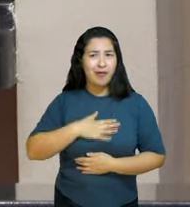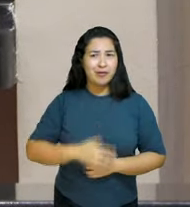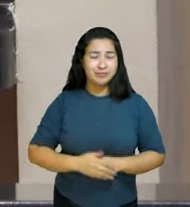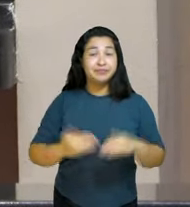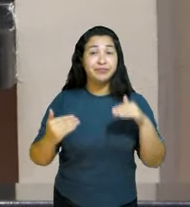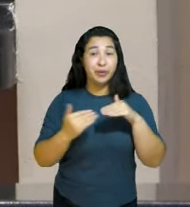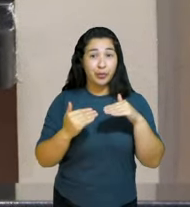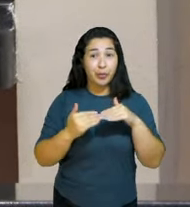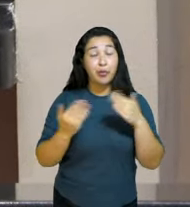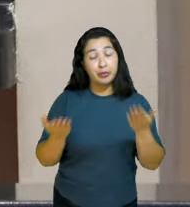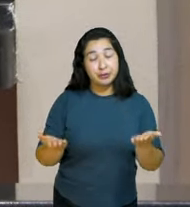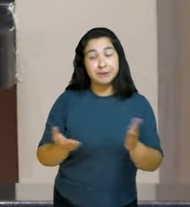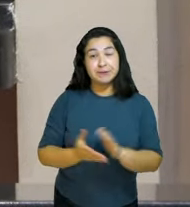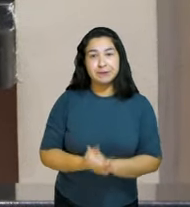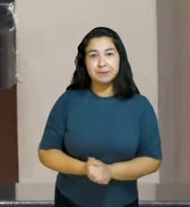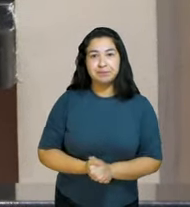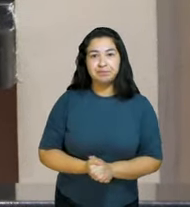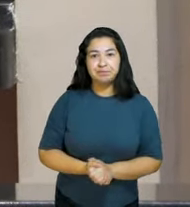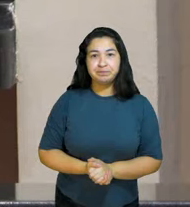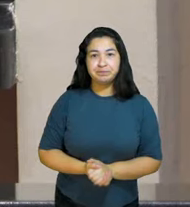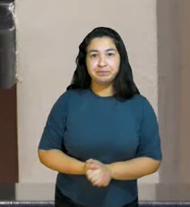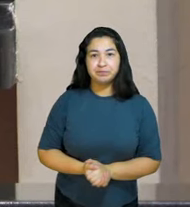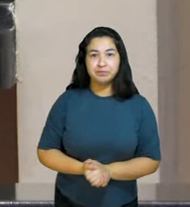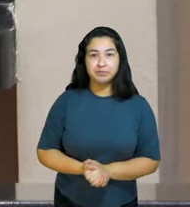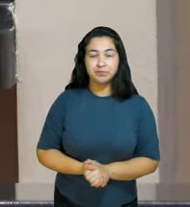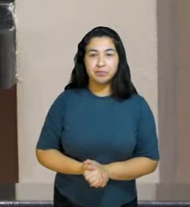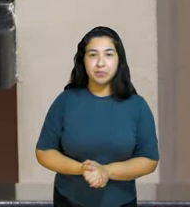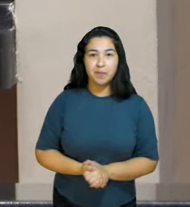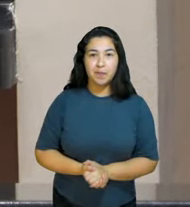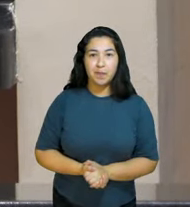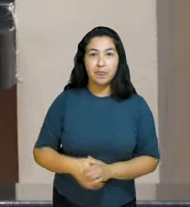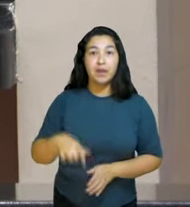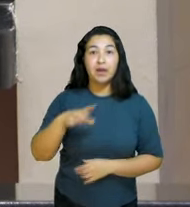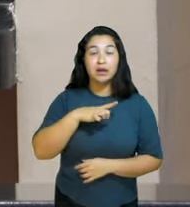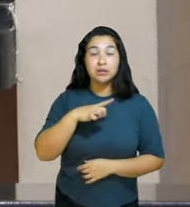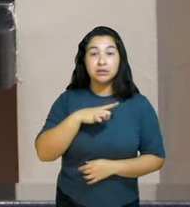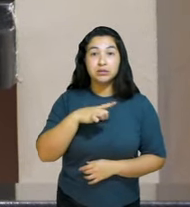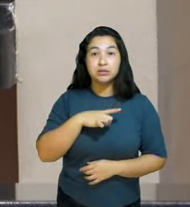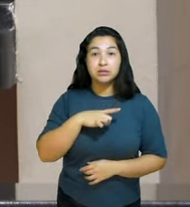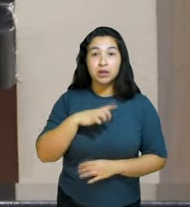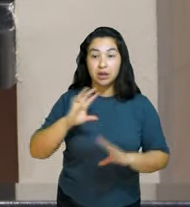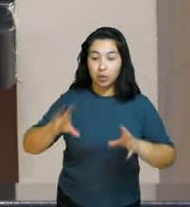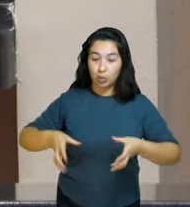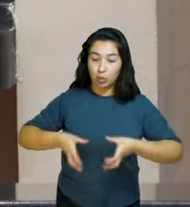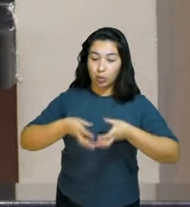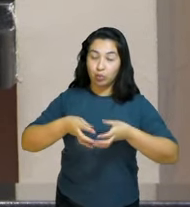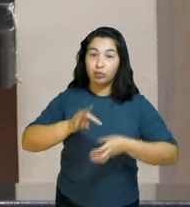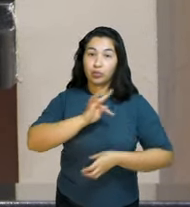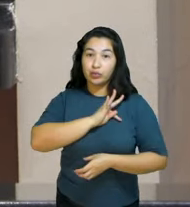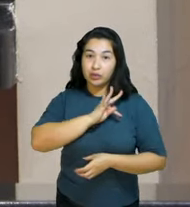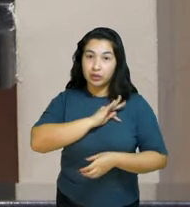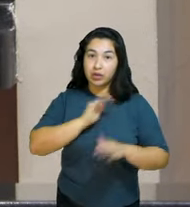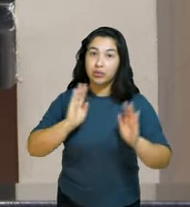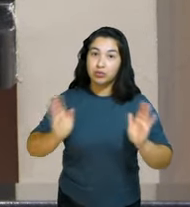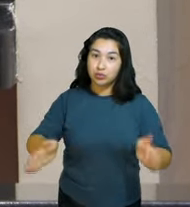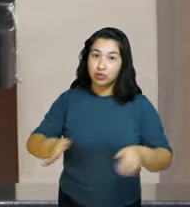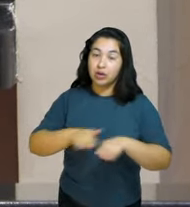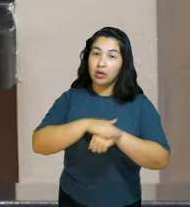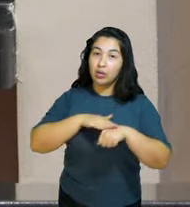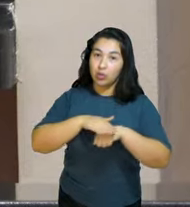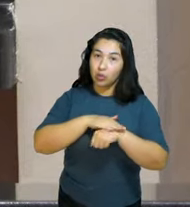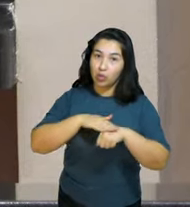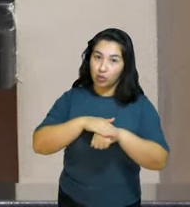vamos lá. Nós temos, deputado Fernando Craig, a nossa equipe técnica já começou, e nós